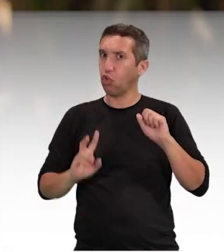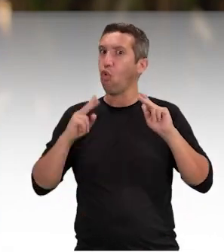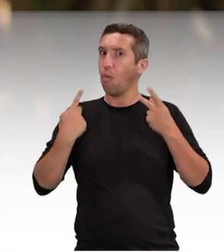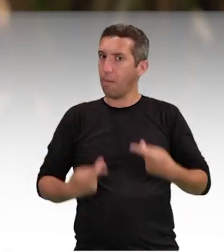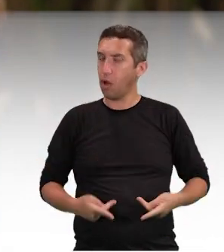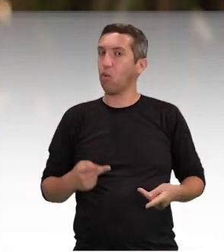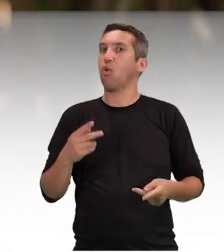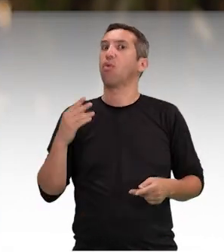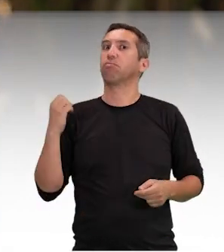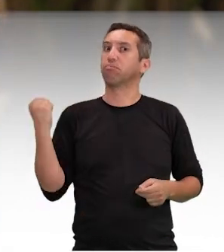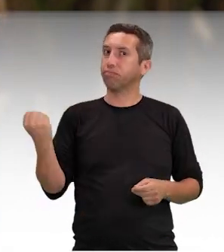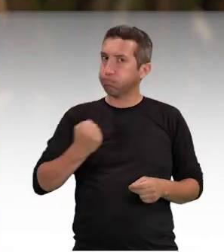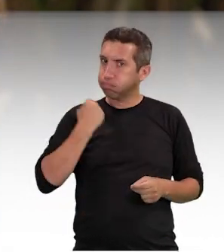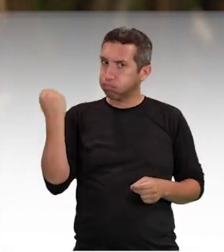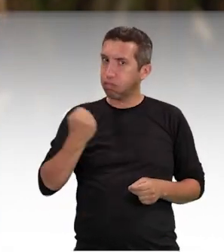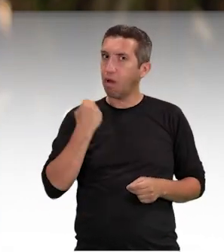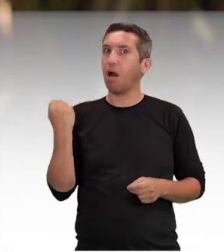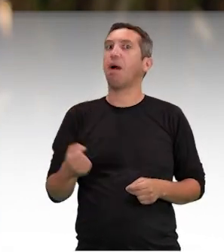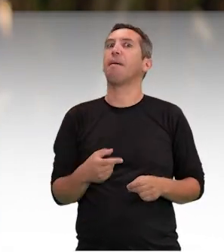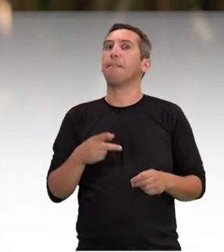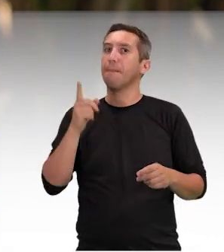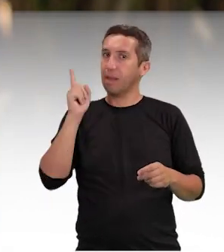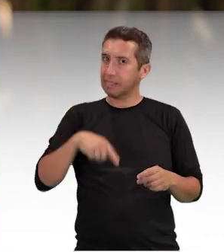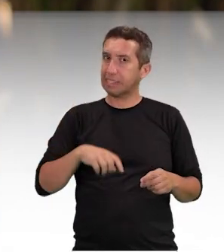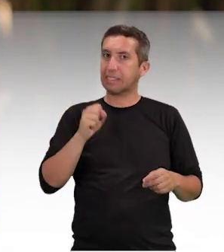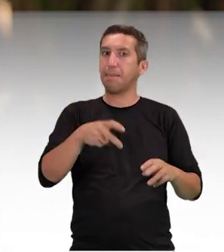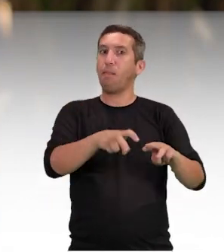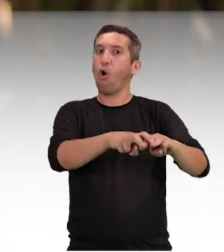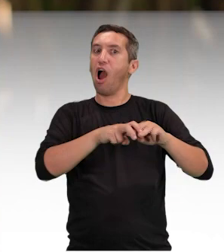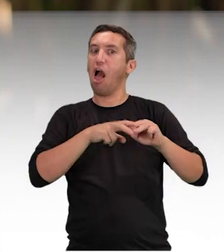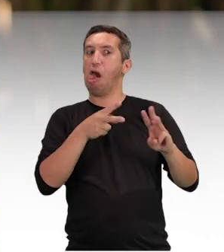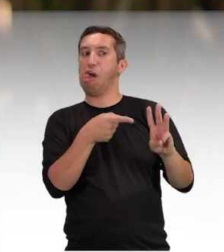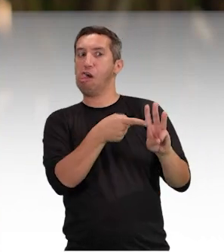de caracterização de genocídio.